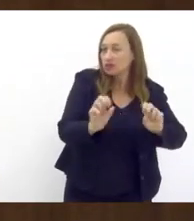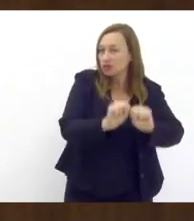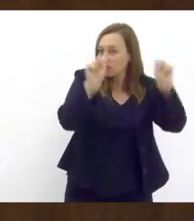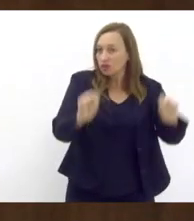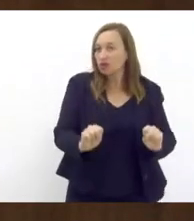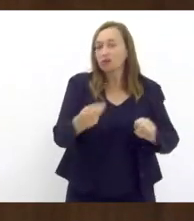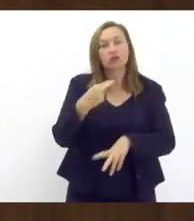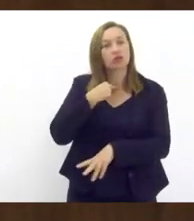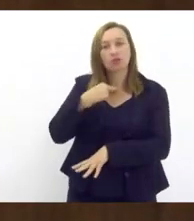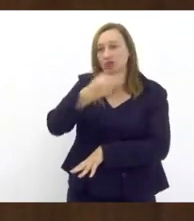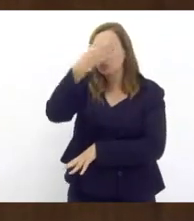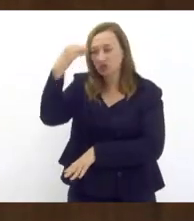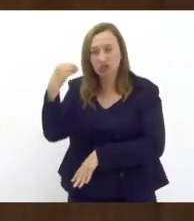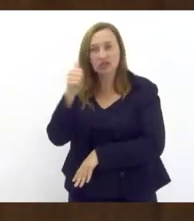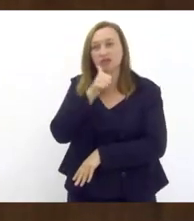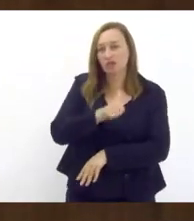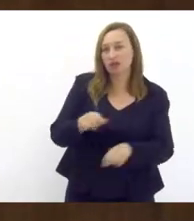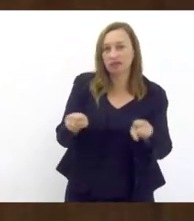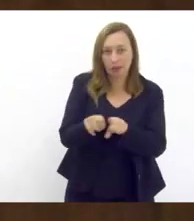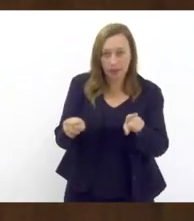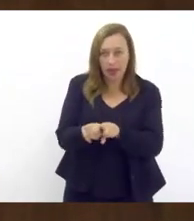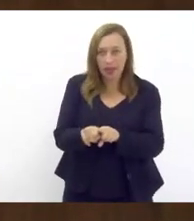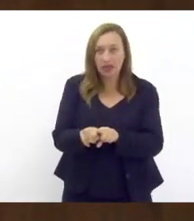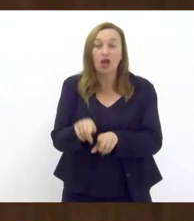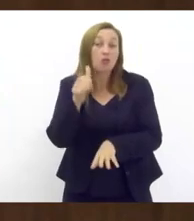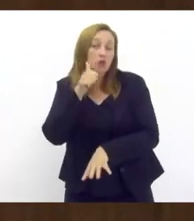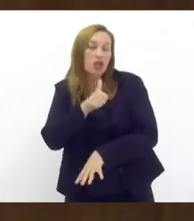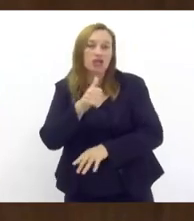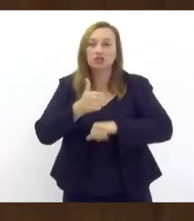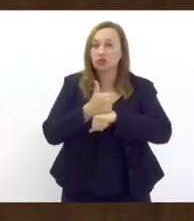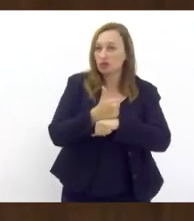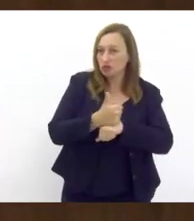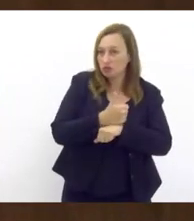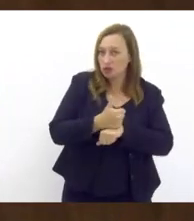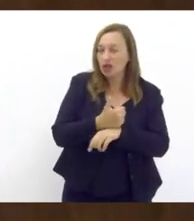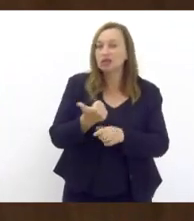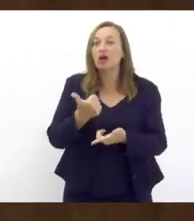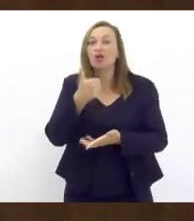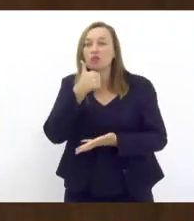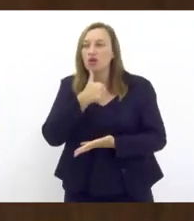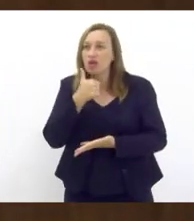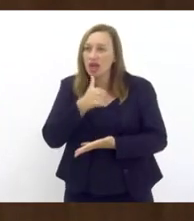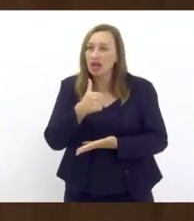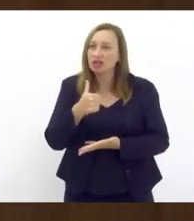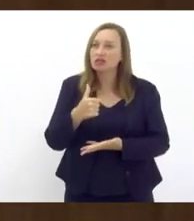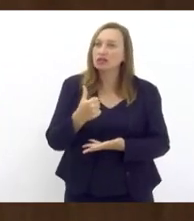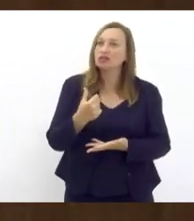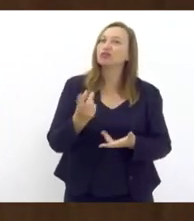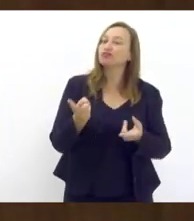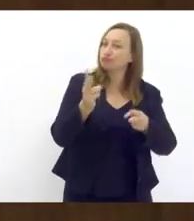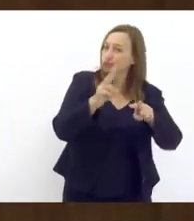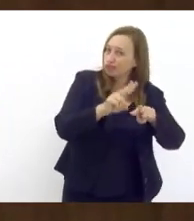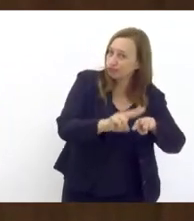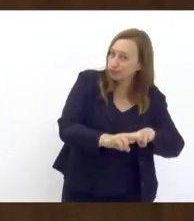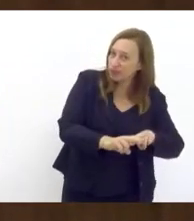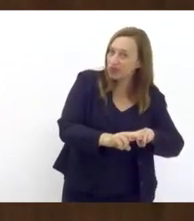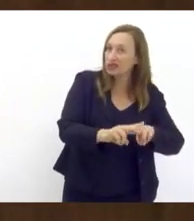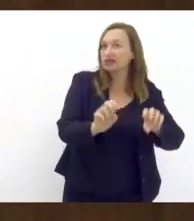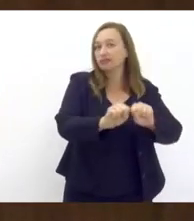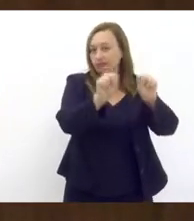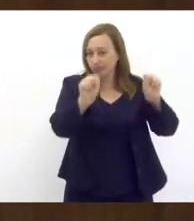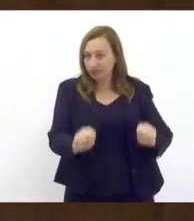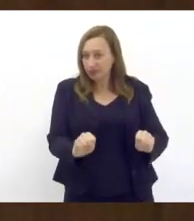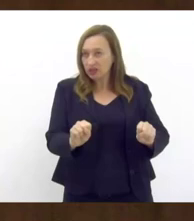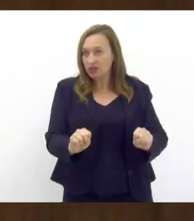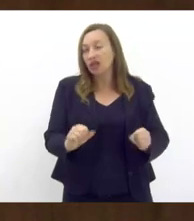podemos esquecer dessas mulheres também. Mulheres profissionais, mulheres que vêm desse sistema carcerário e que, muitas das